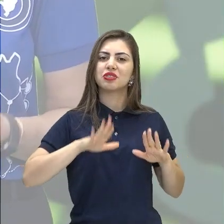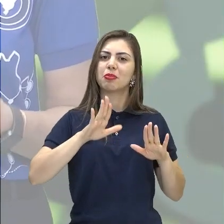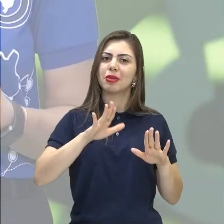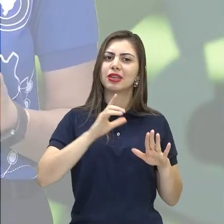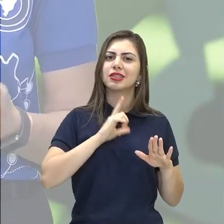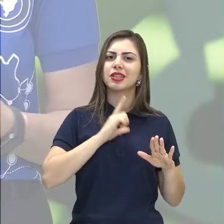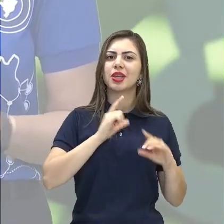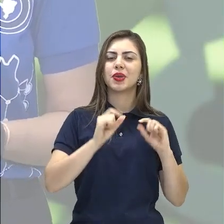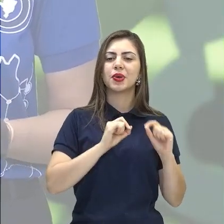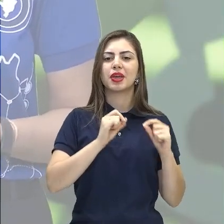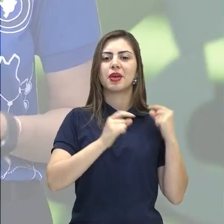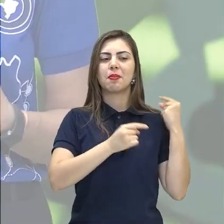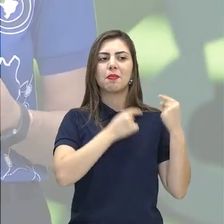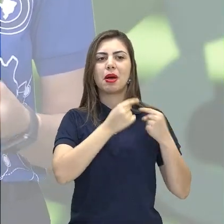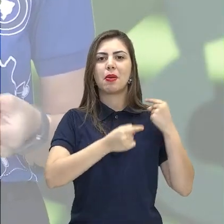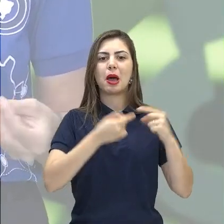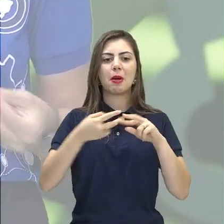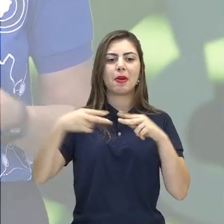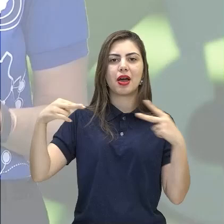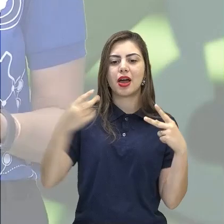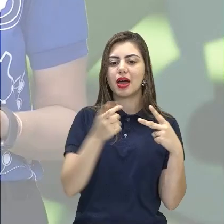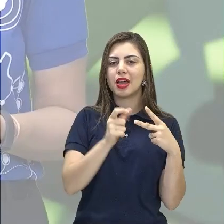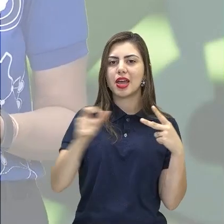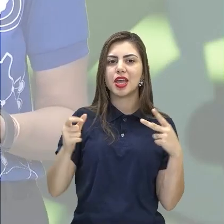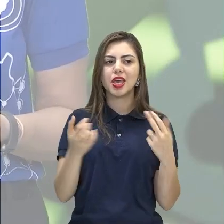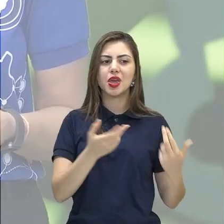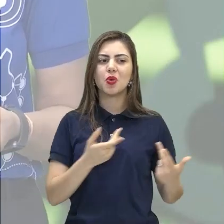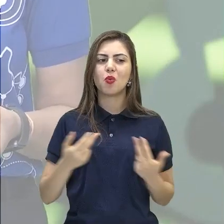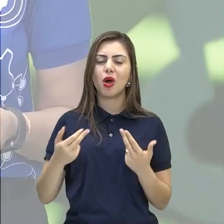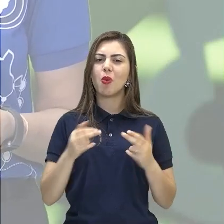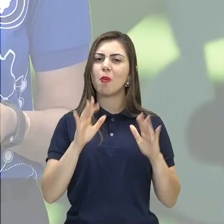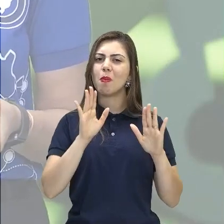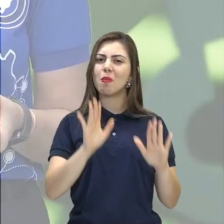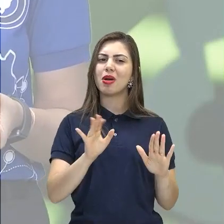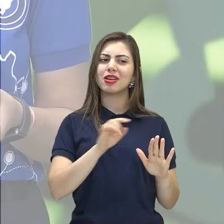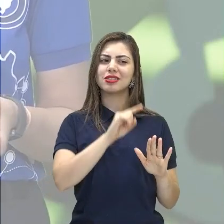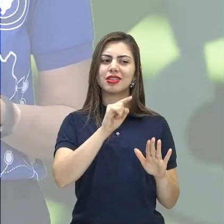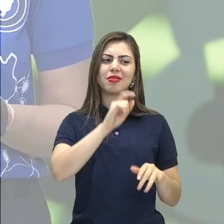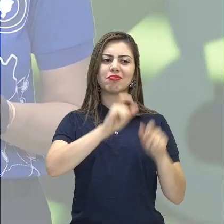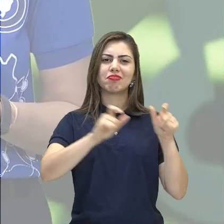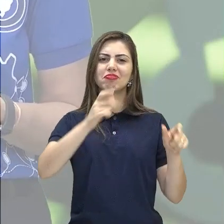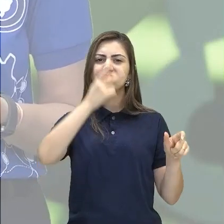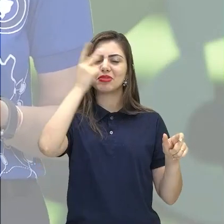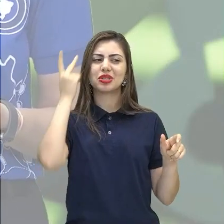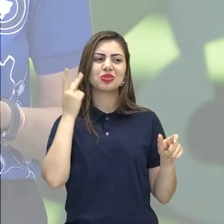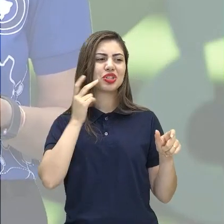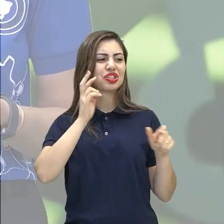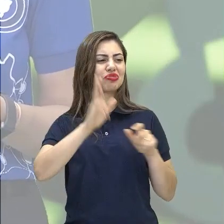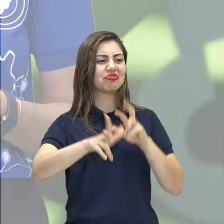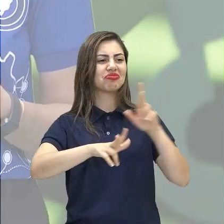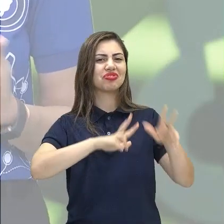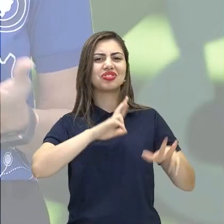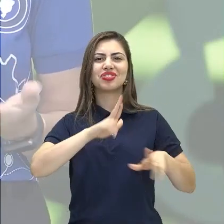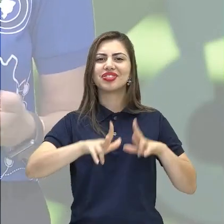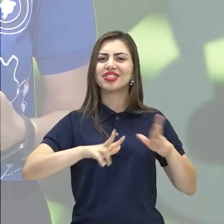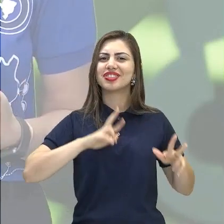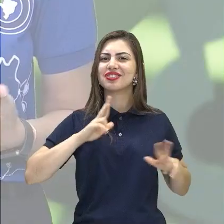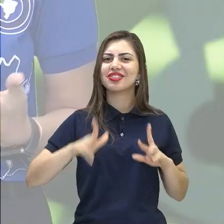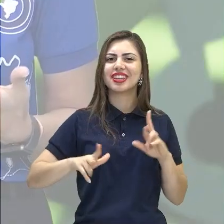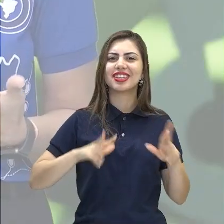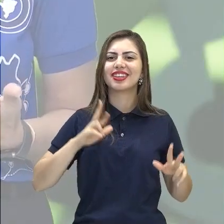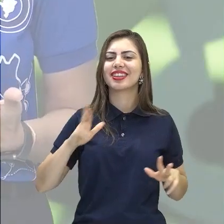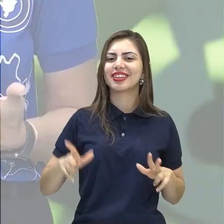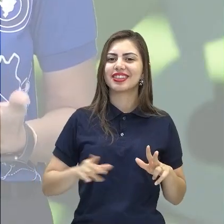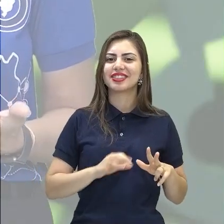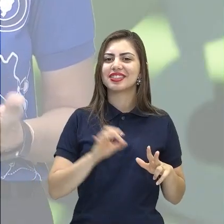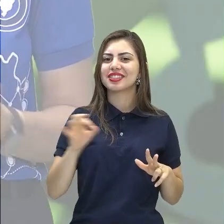carregarem, aí os genes, eles apresentam essa combinação tão rica, tão diversa, manifestada aí